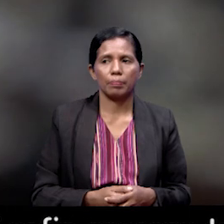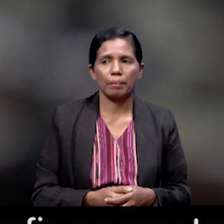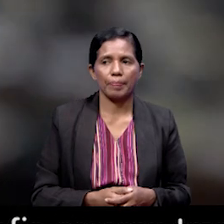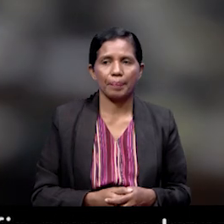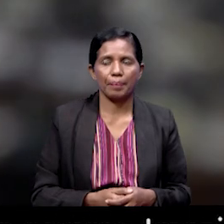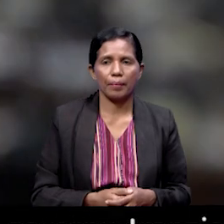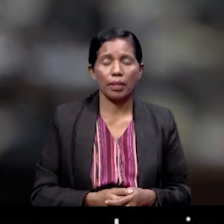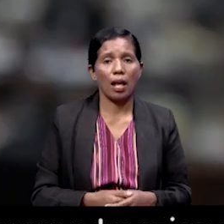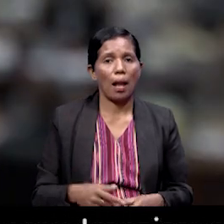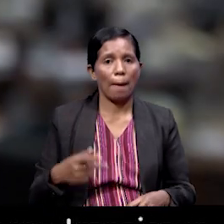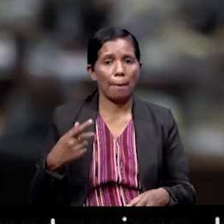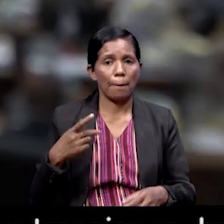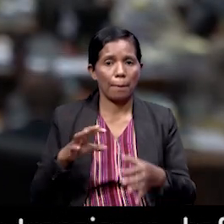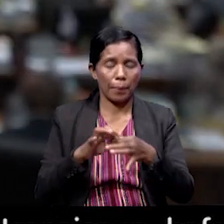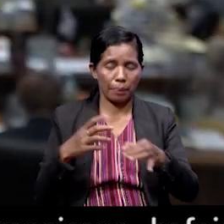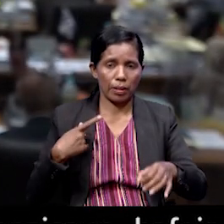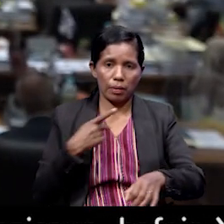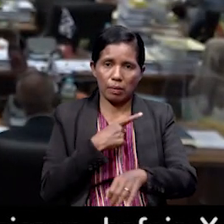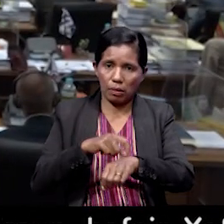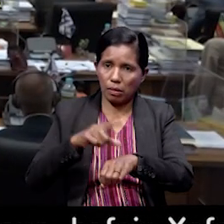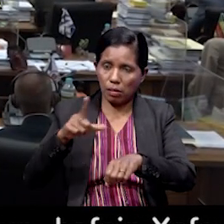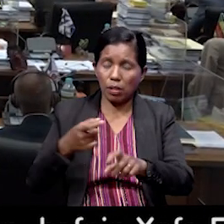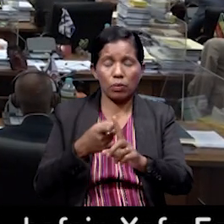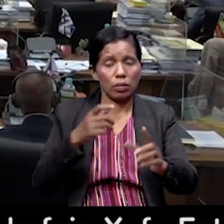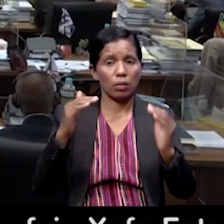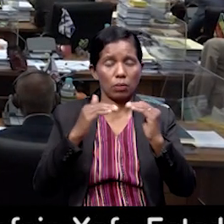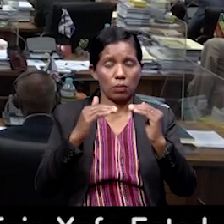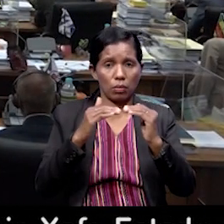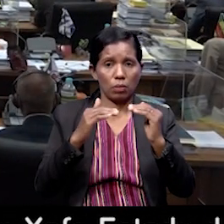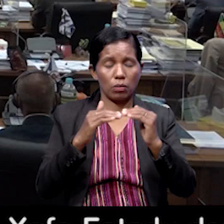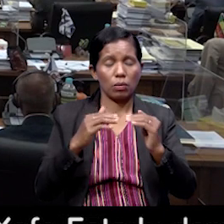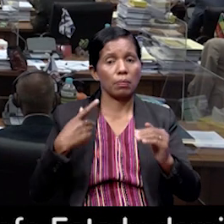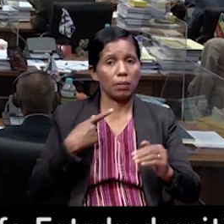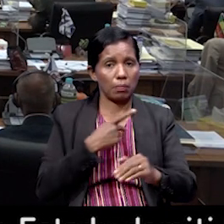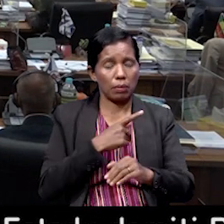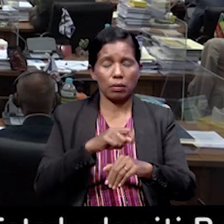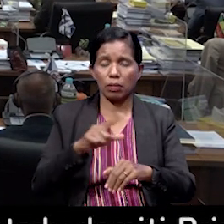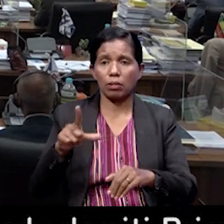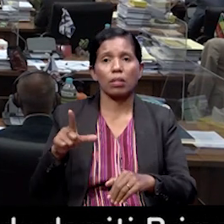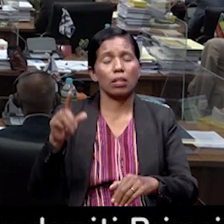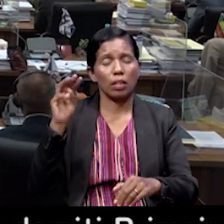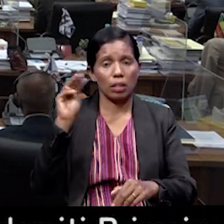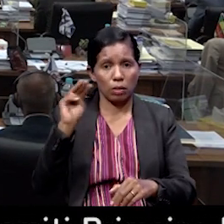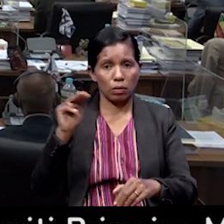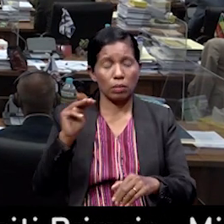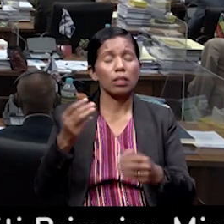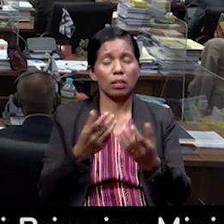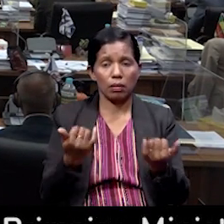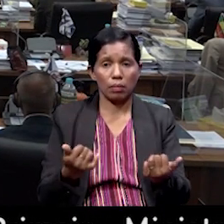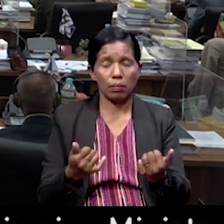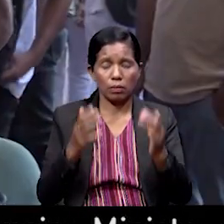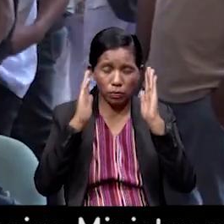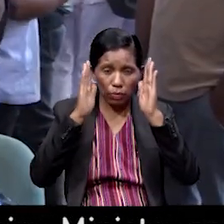Membro Parlamento Nacional de Rússia Plenária segunda semana ne questiona oitavo governo constitucional nebe concentra liu